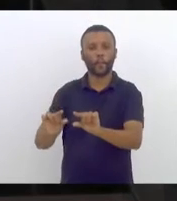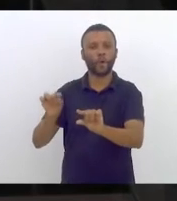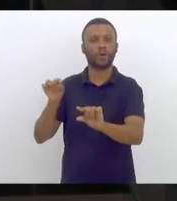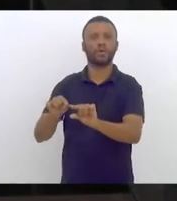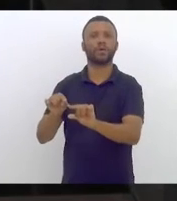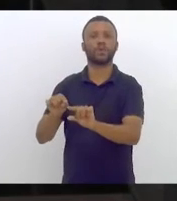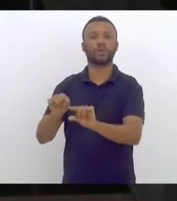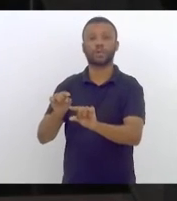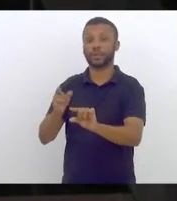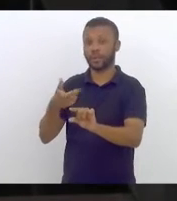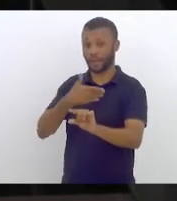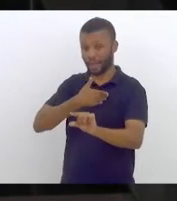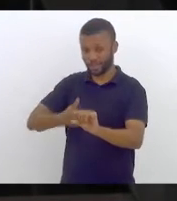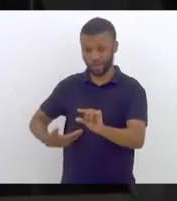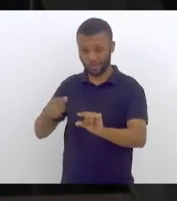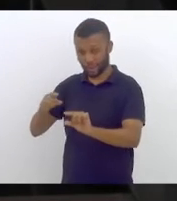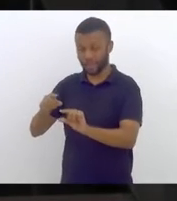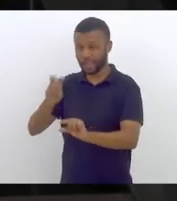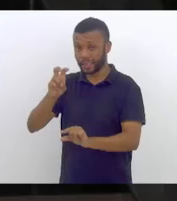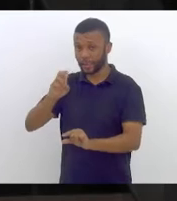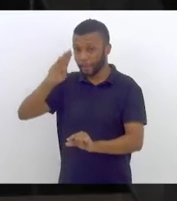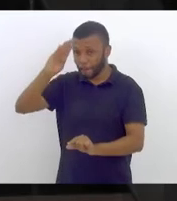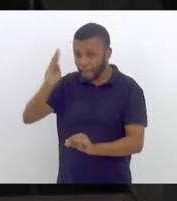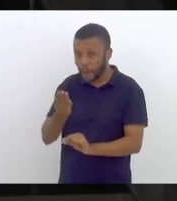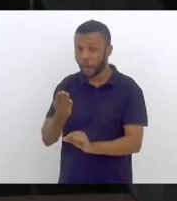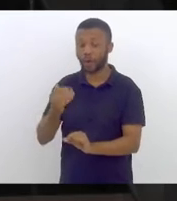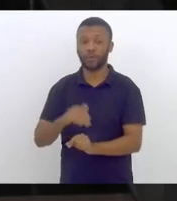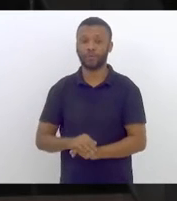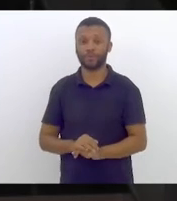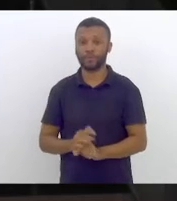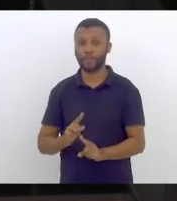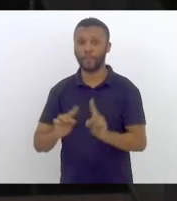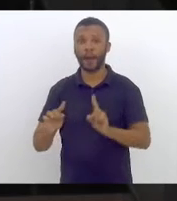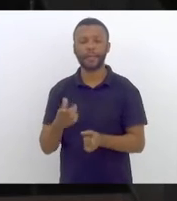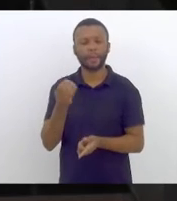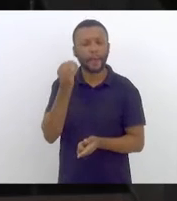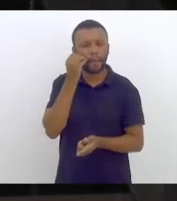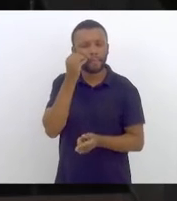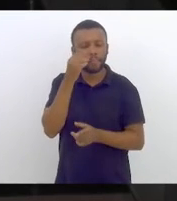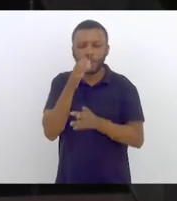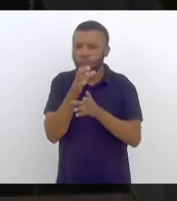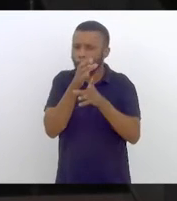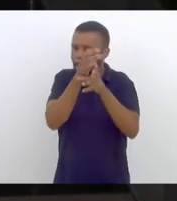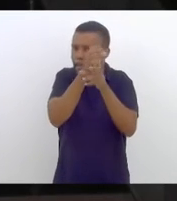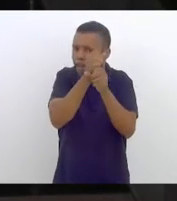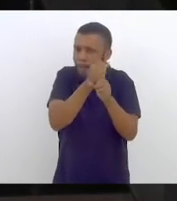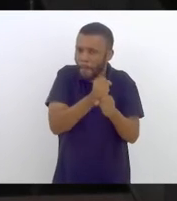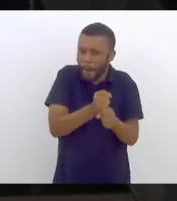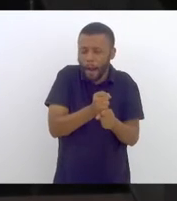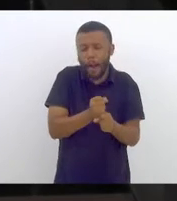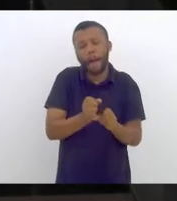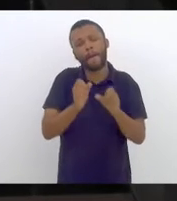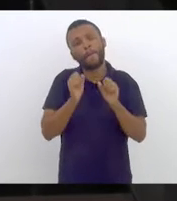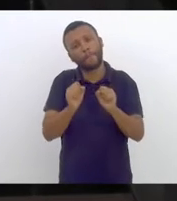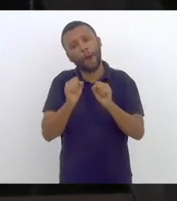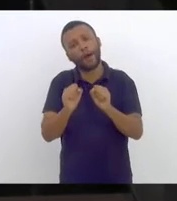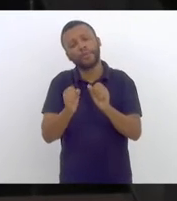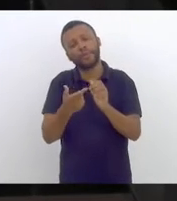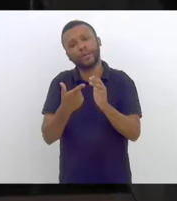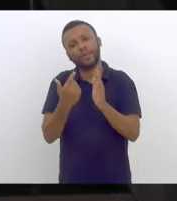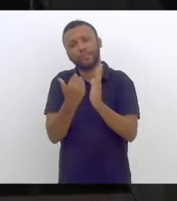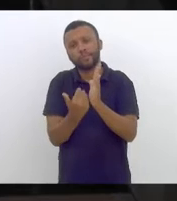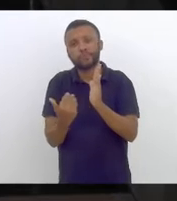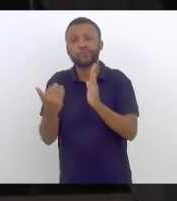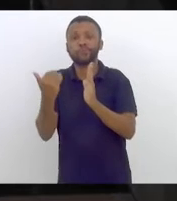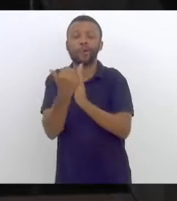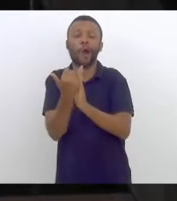de 5 bilhões. Segundo as minhas estimativas, pode chegar a 8